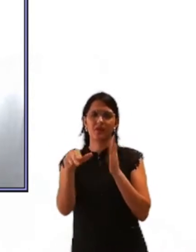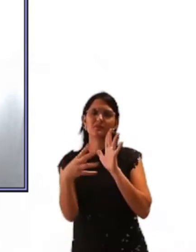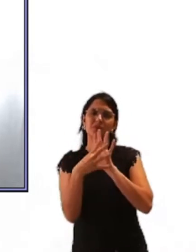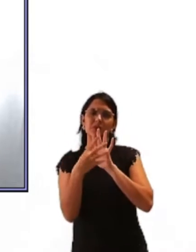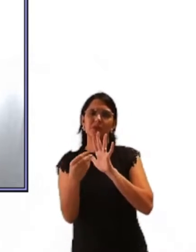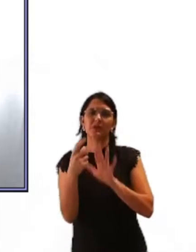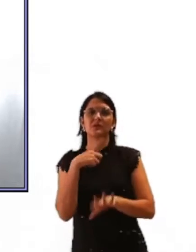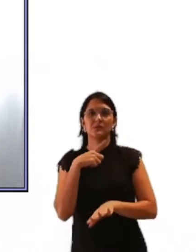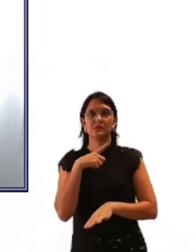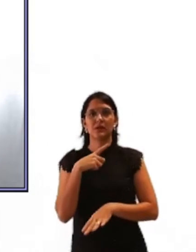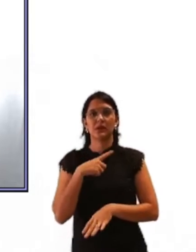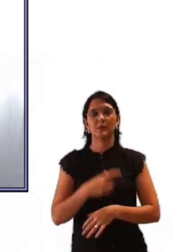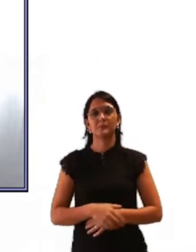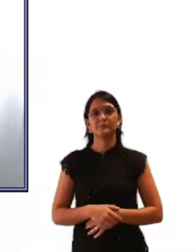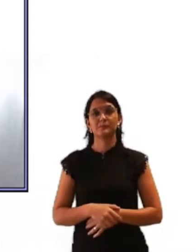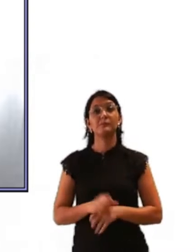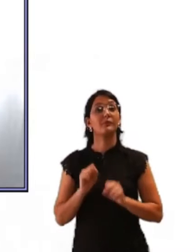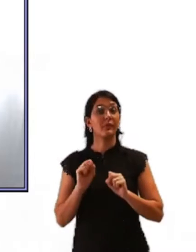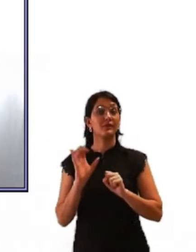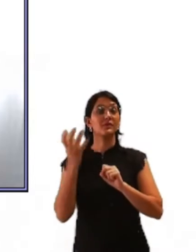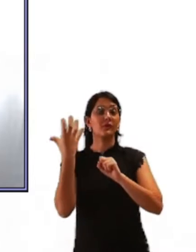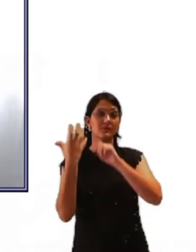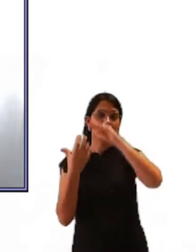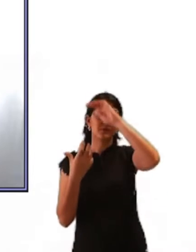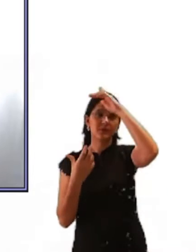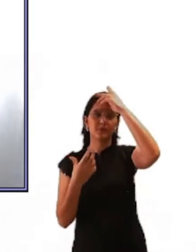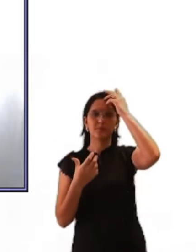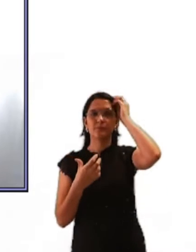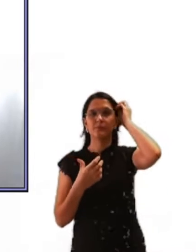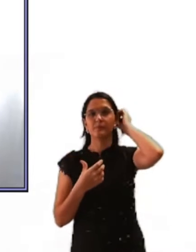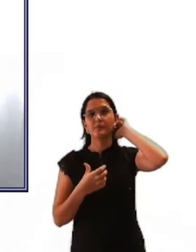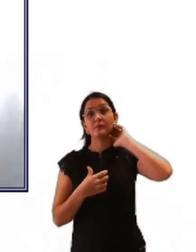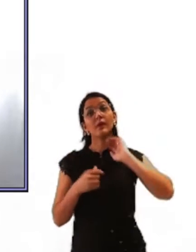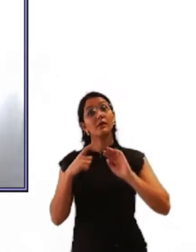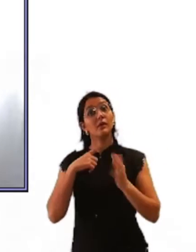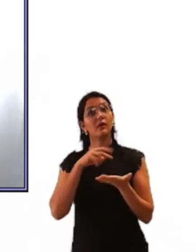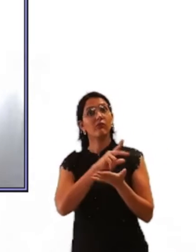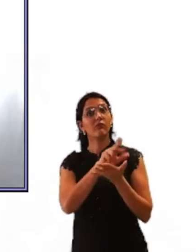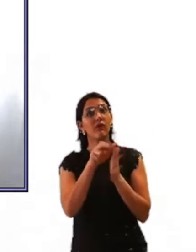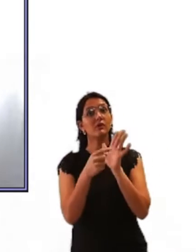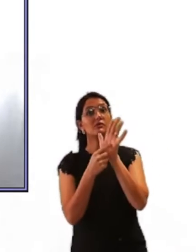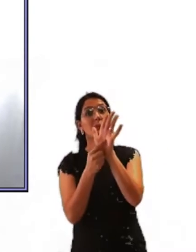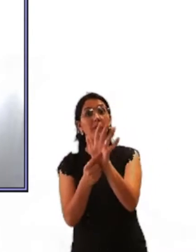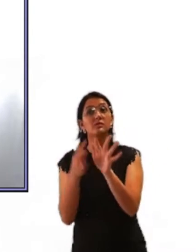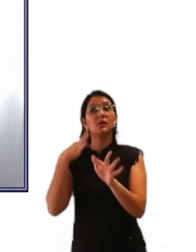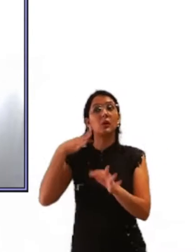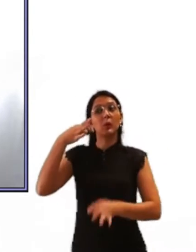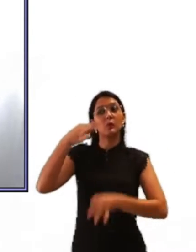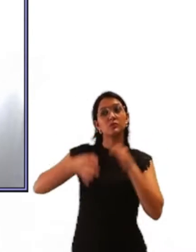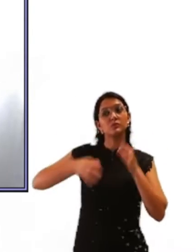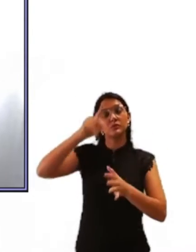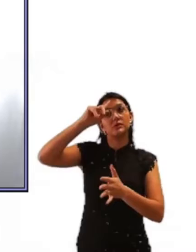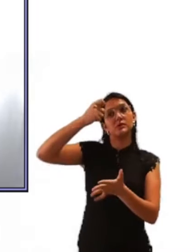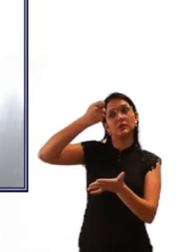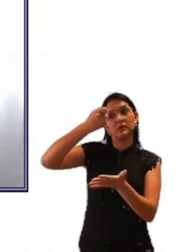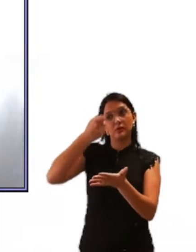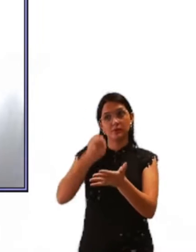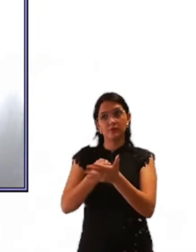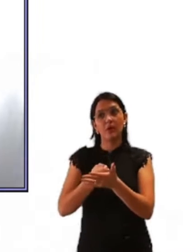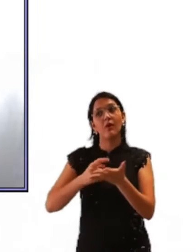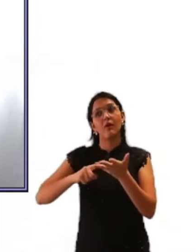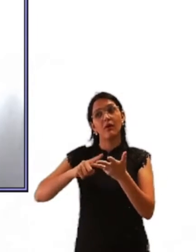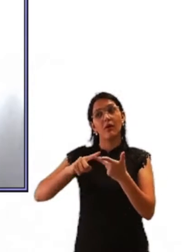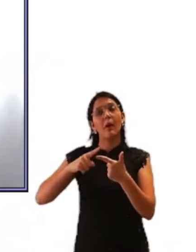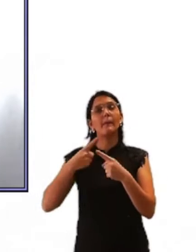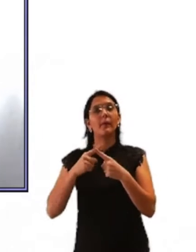existir fatores extrajurídicos que venham a justificar ali uma decisão judicial. E aí,